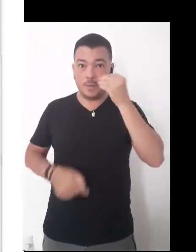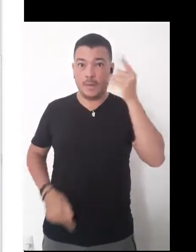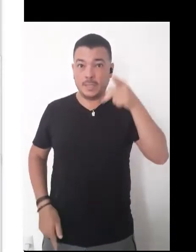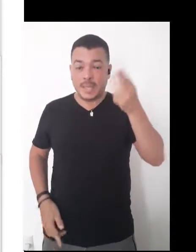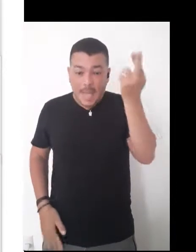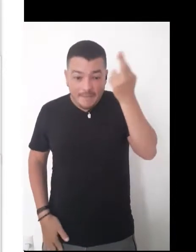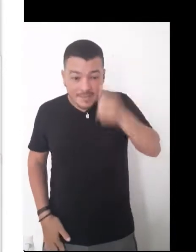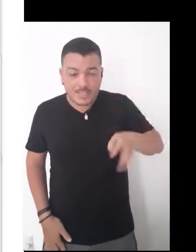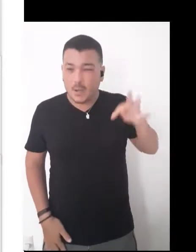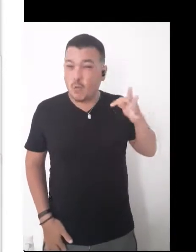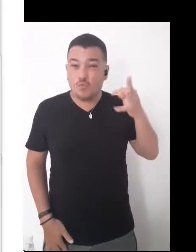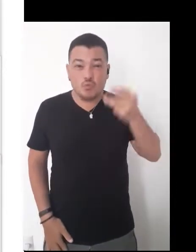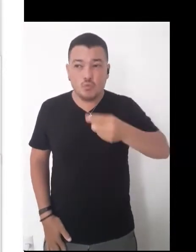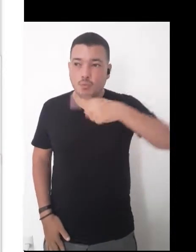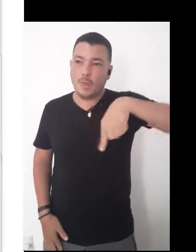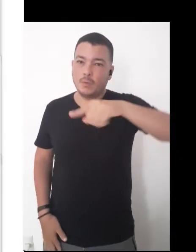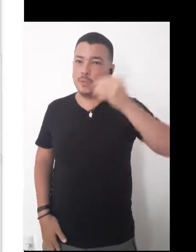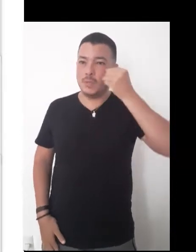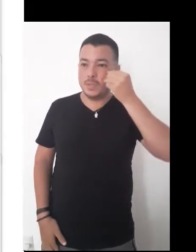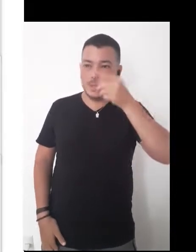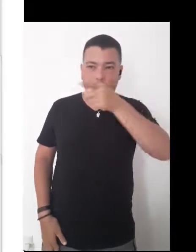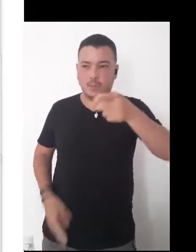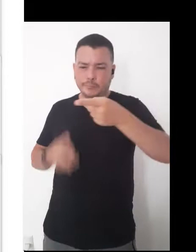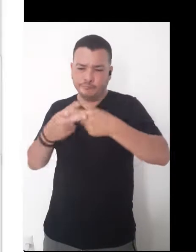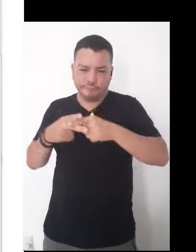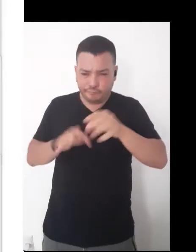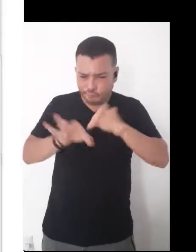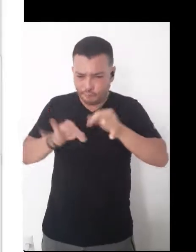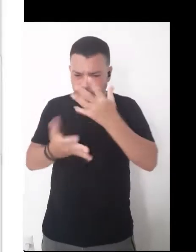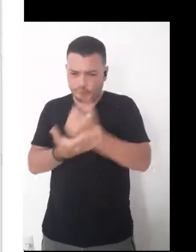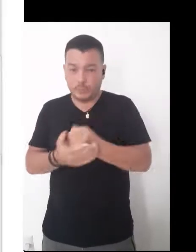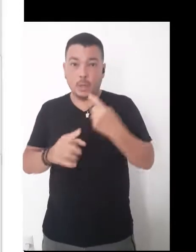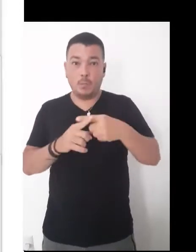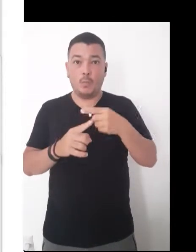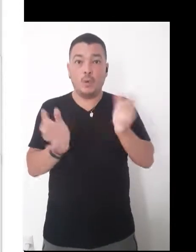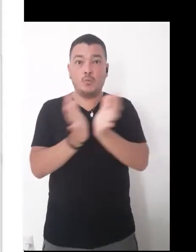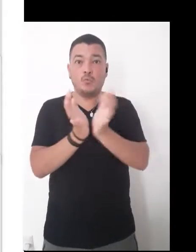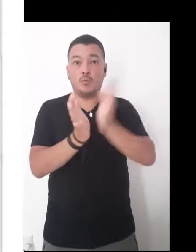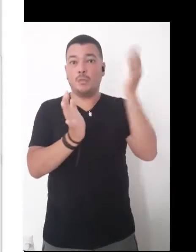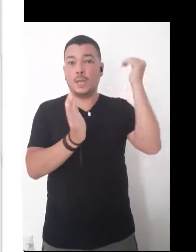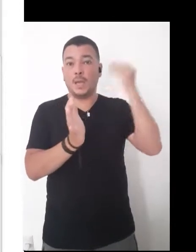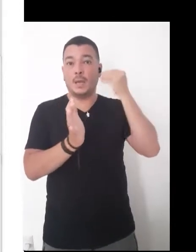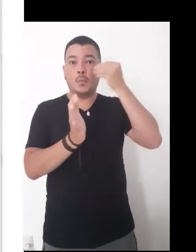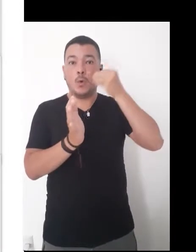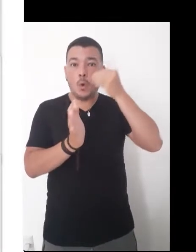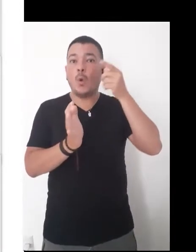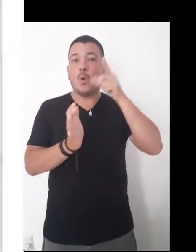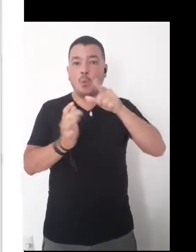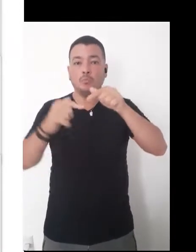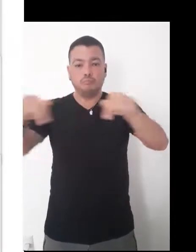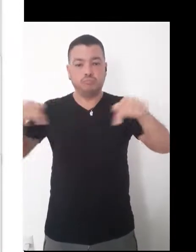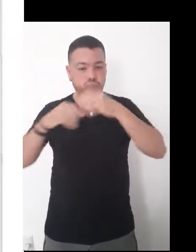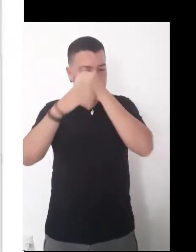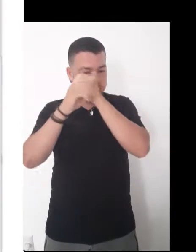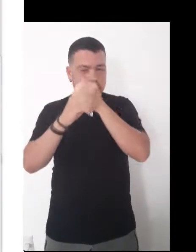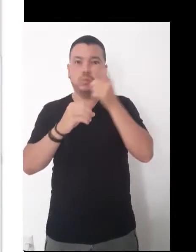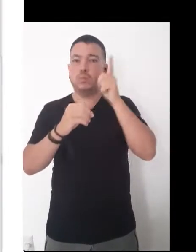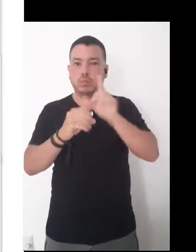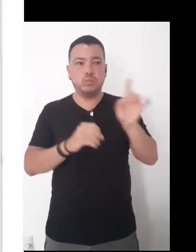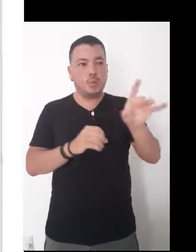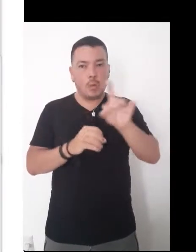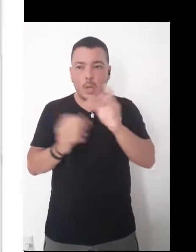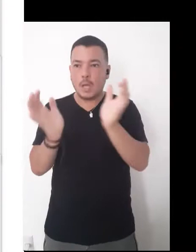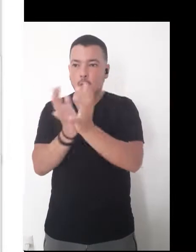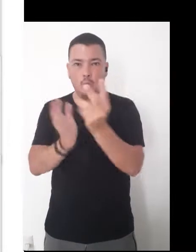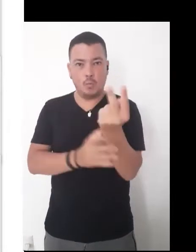gente fazer essas aulas na prática, porque nas turmas anteriores a gente fez práticas no laboratório disso, né? Cada aluno, cada